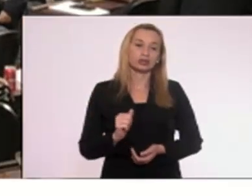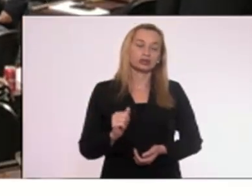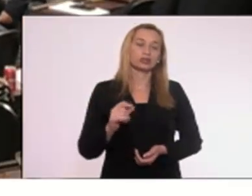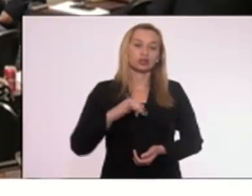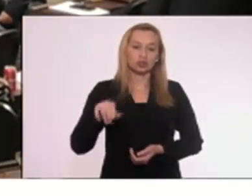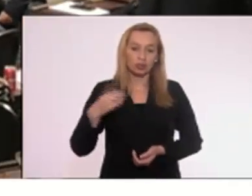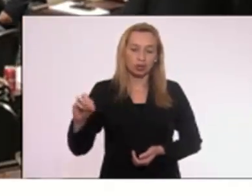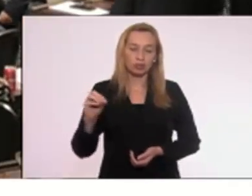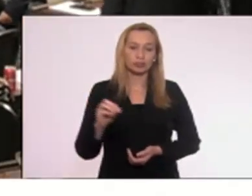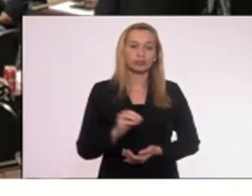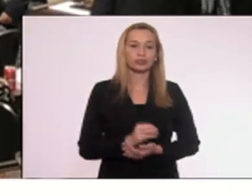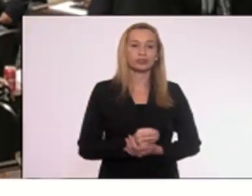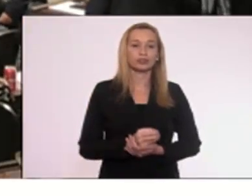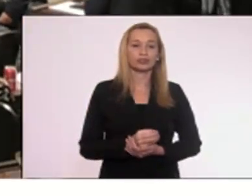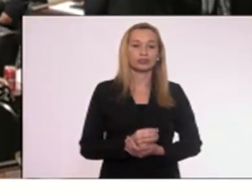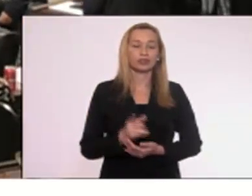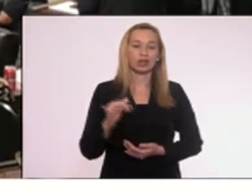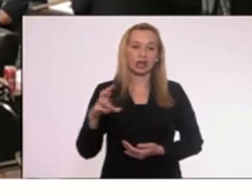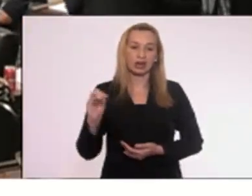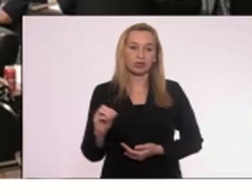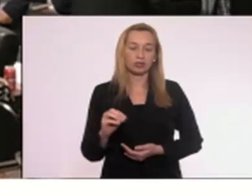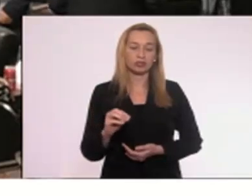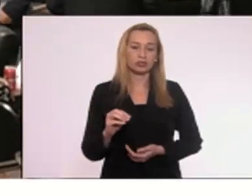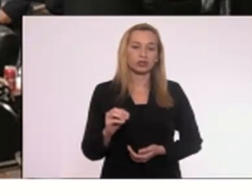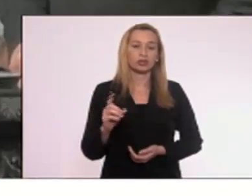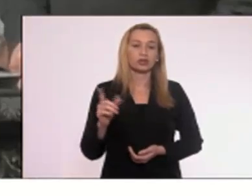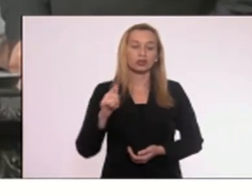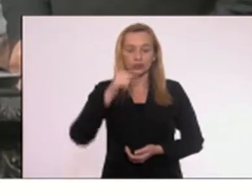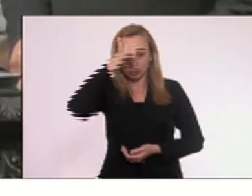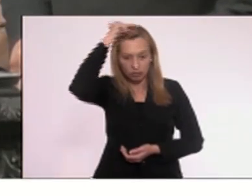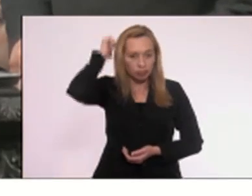João Peixoto, deputado Léo Vieira, deputado Luiz